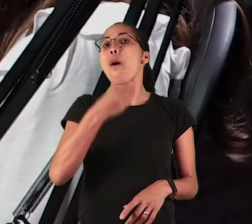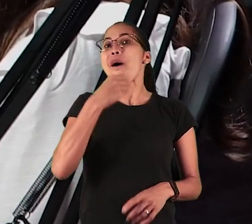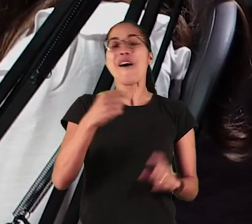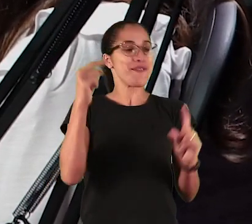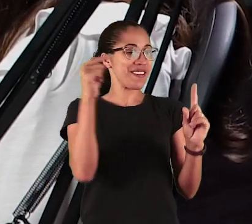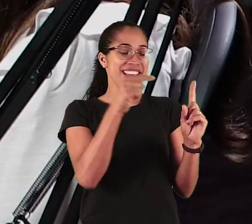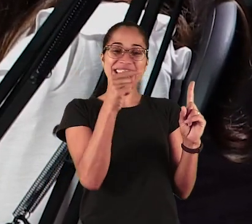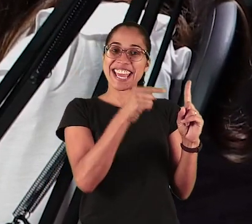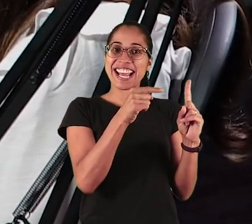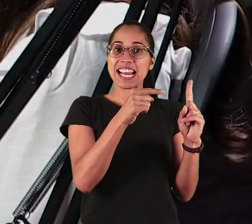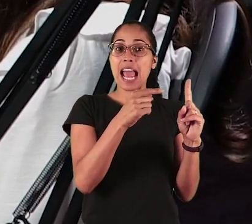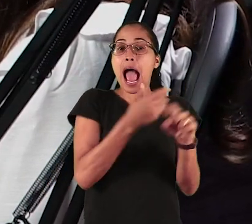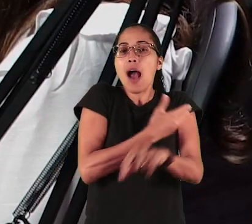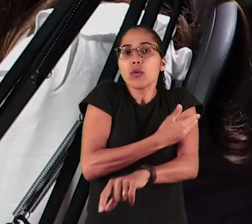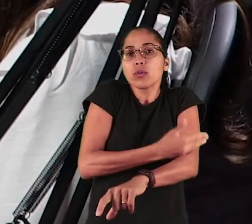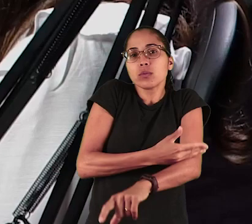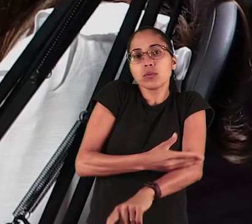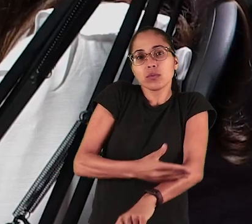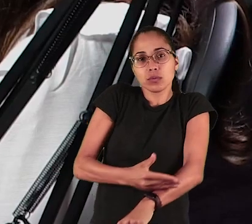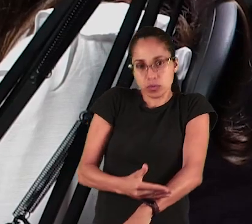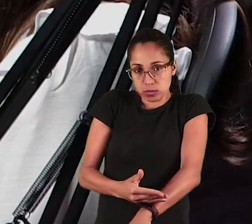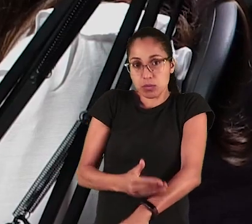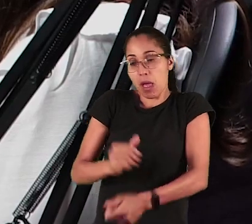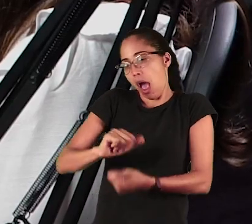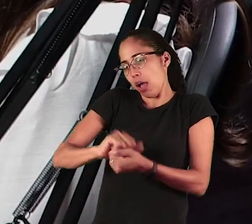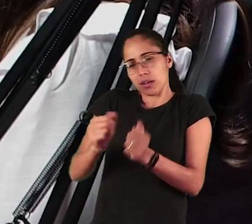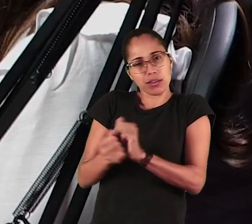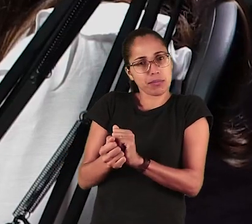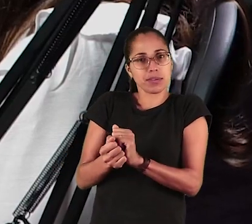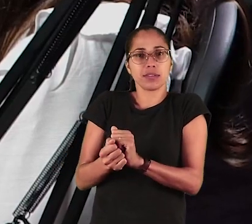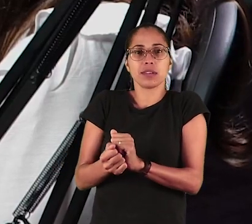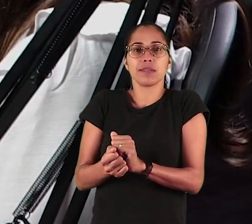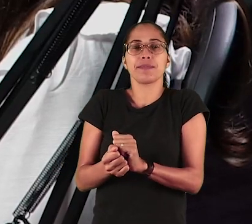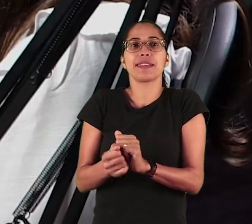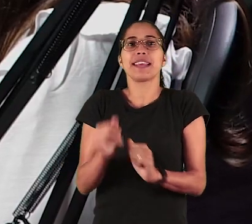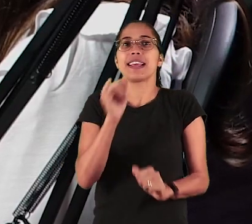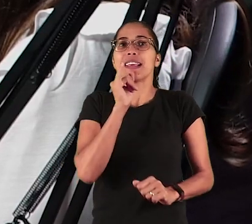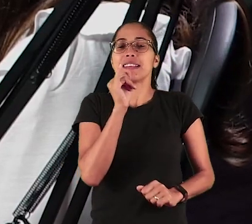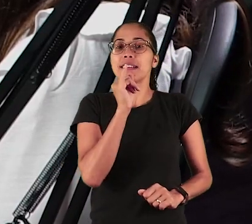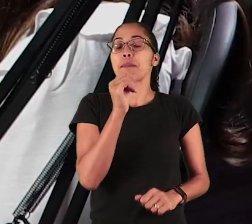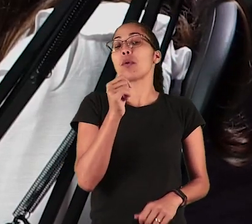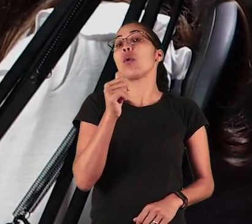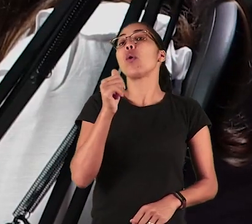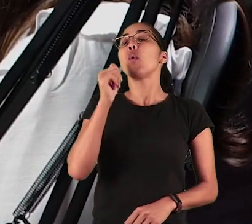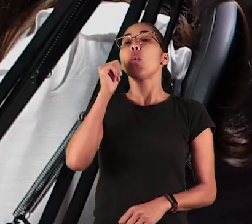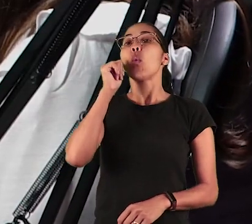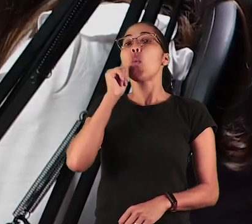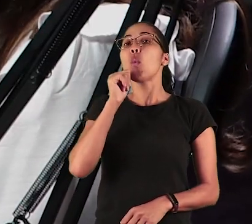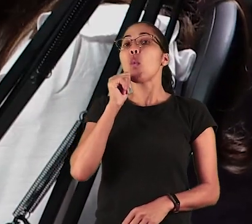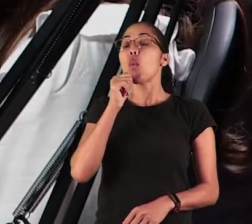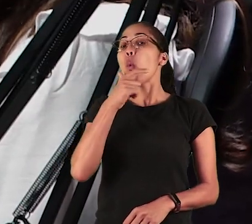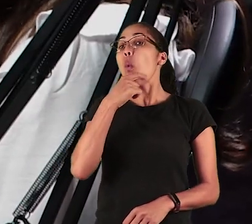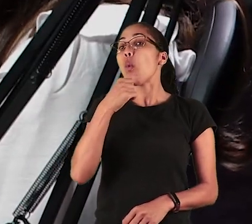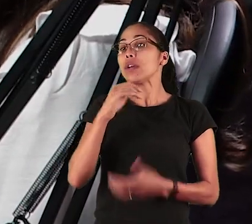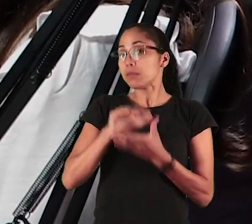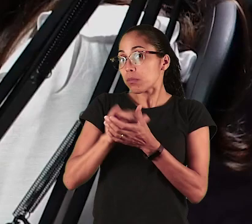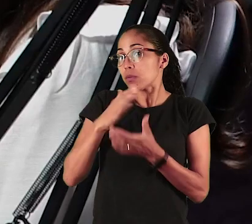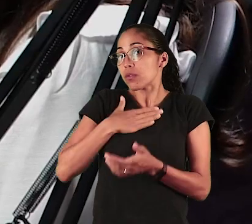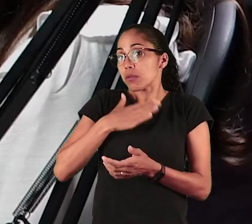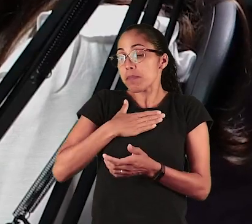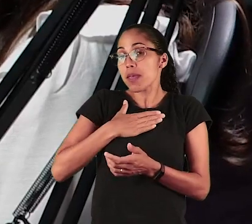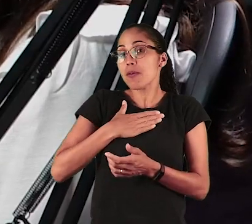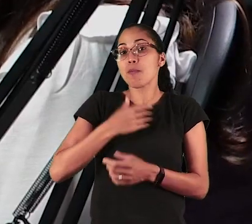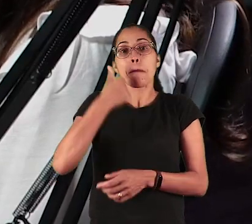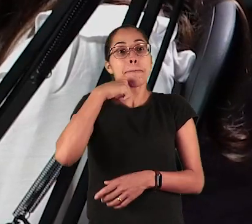muito mais acostumados que isso né Por exemplo meu marido é o marido que a mãe dele não trabalhava então tem lá aquela